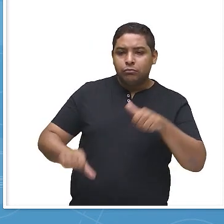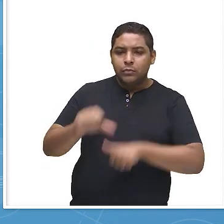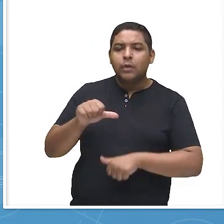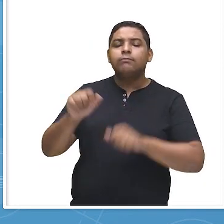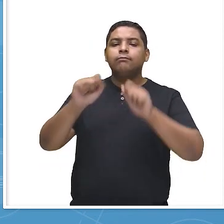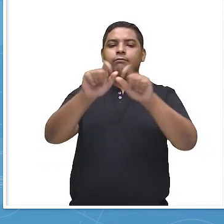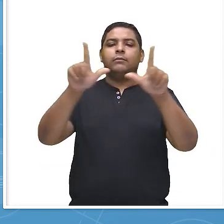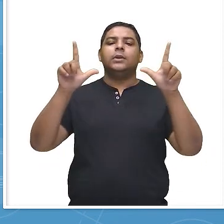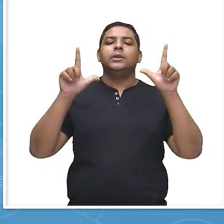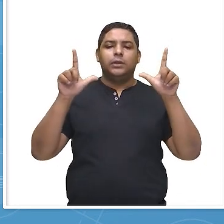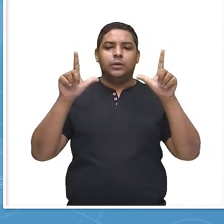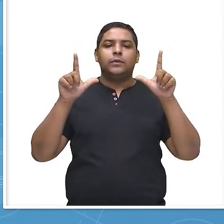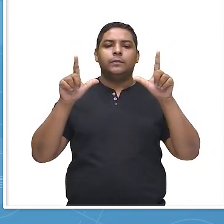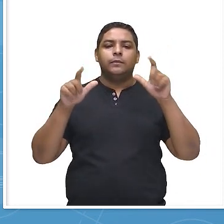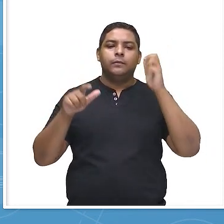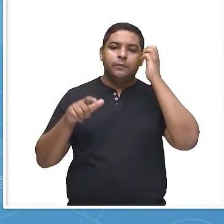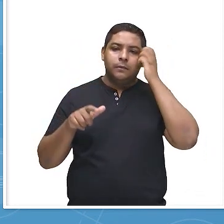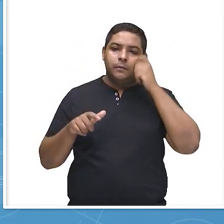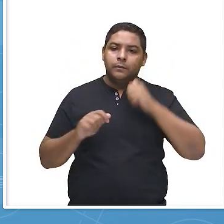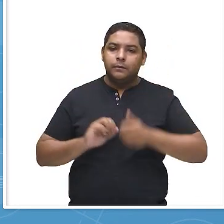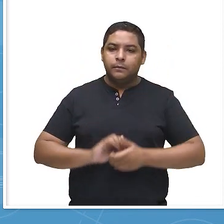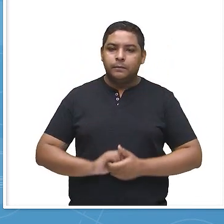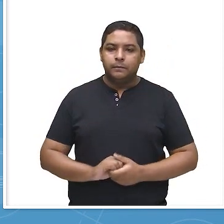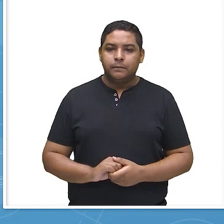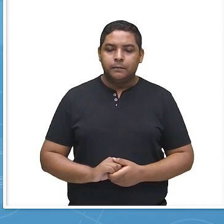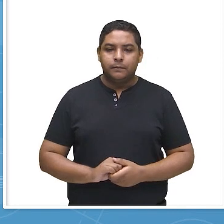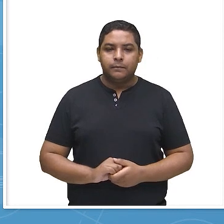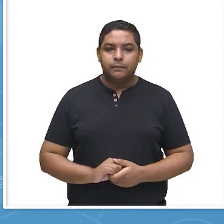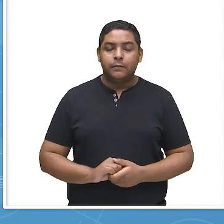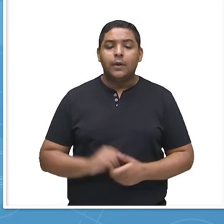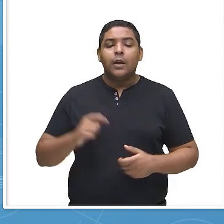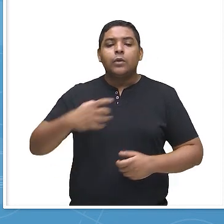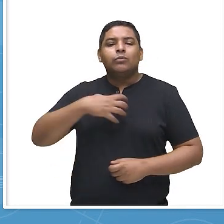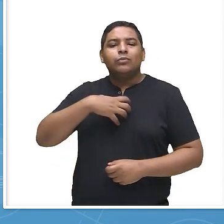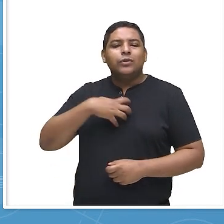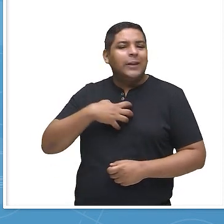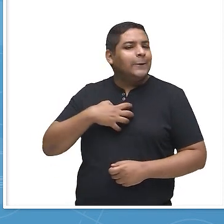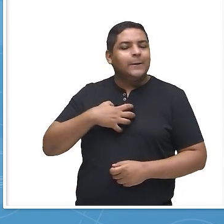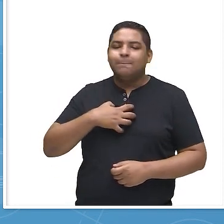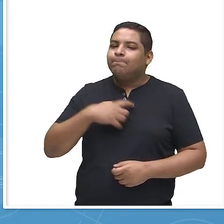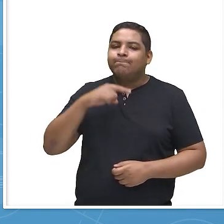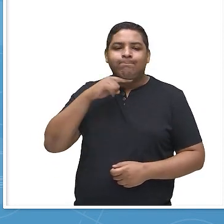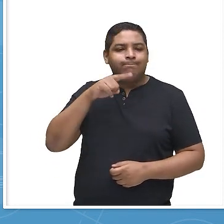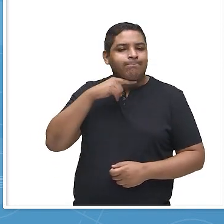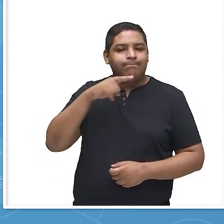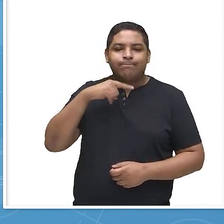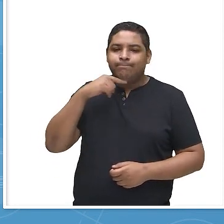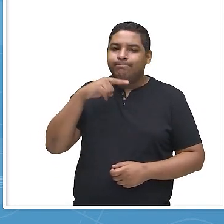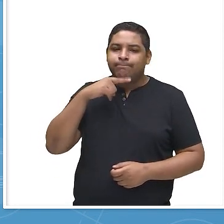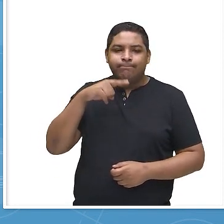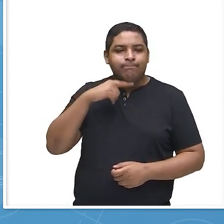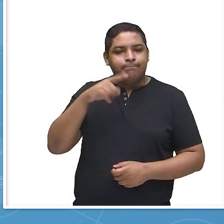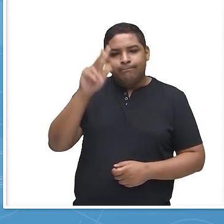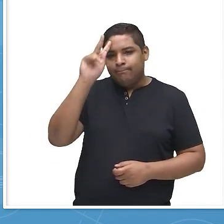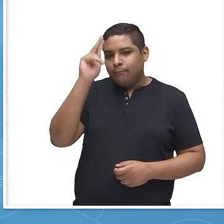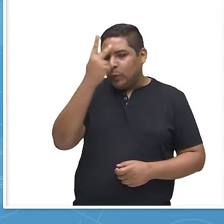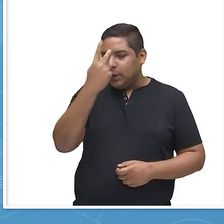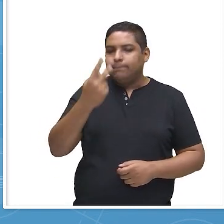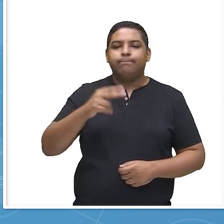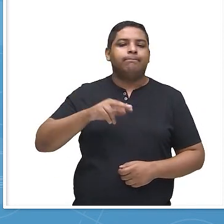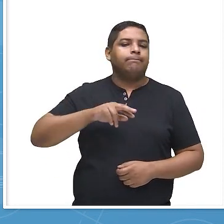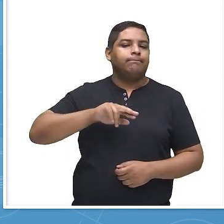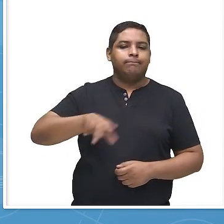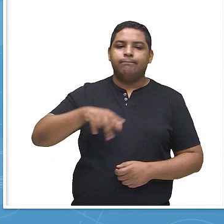modificando a paisagem de modo irreversível, através do fogo, derrubada